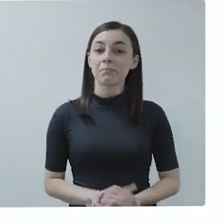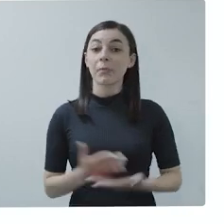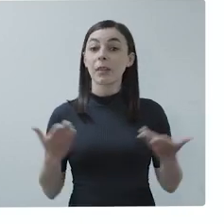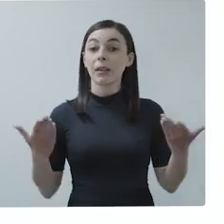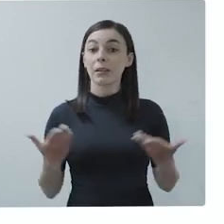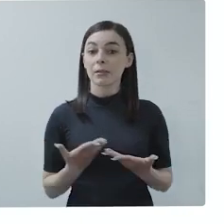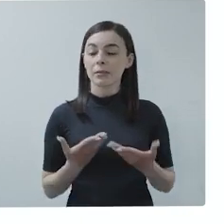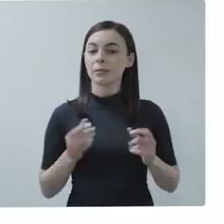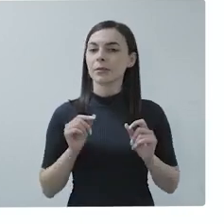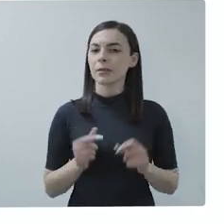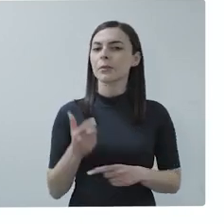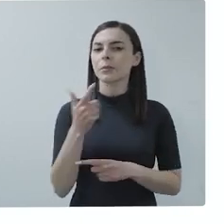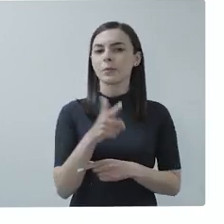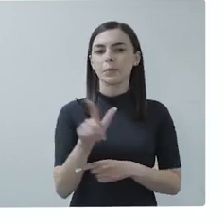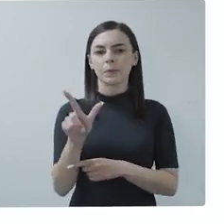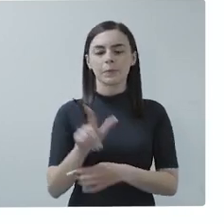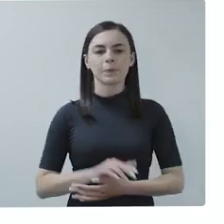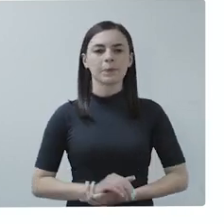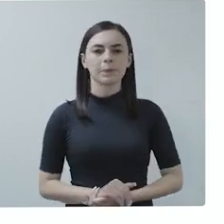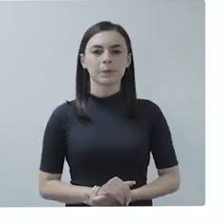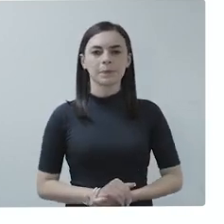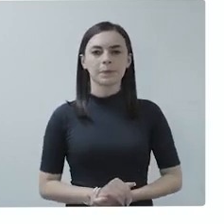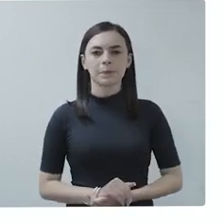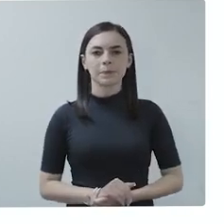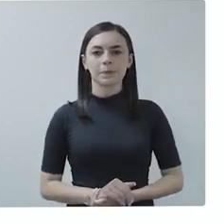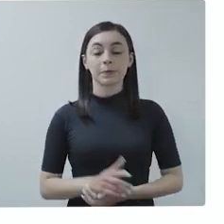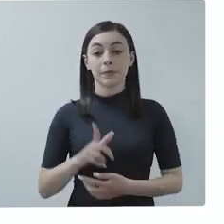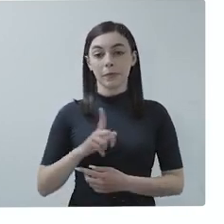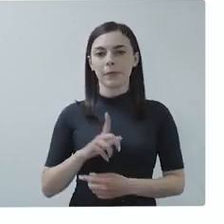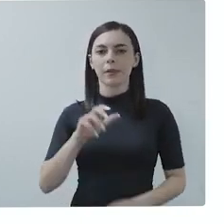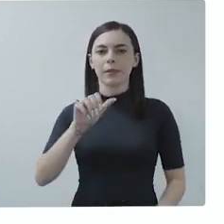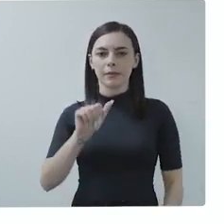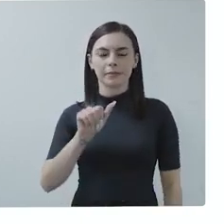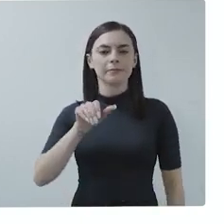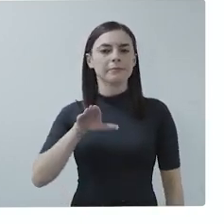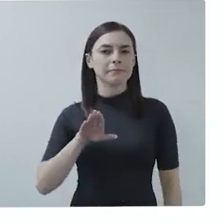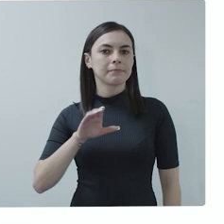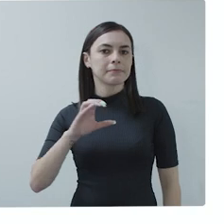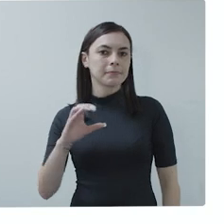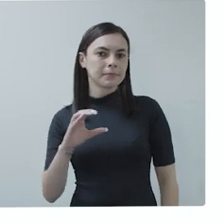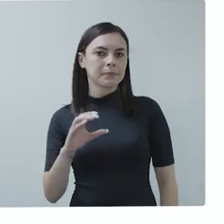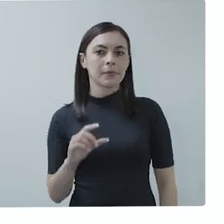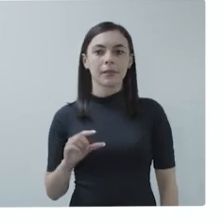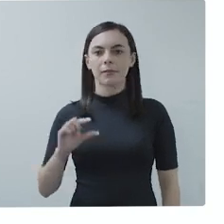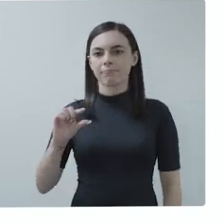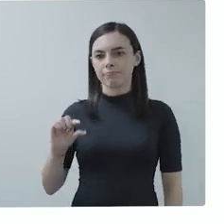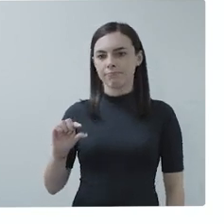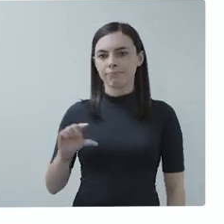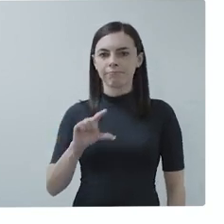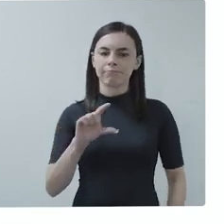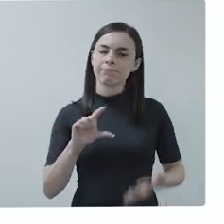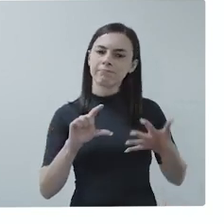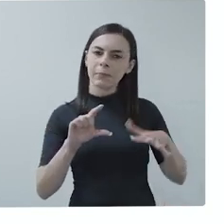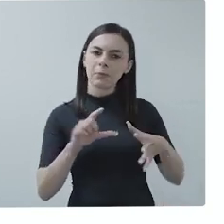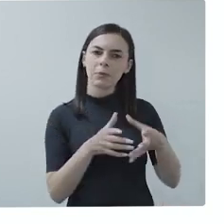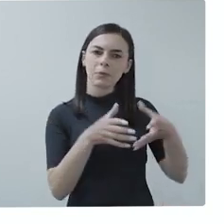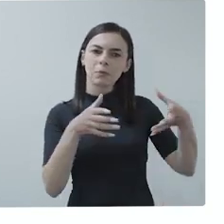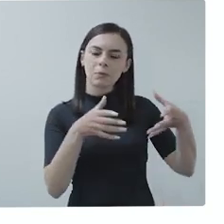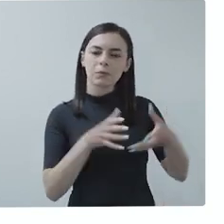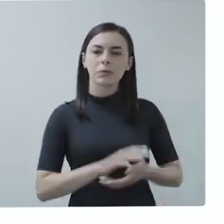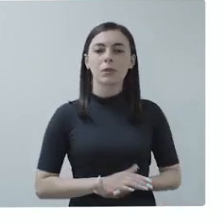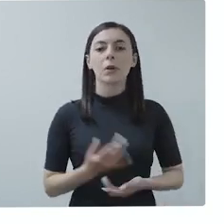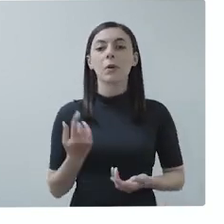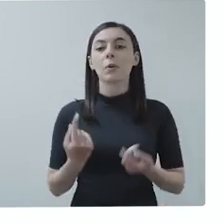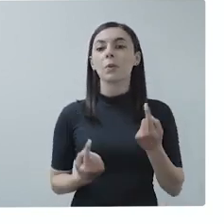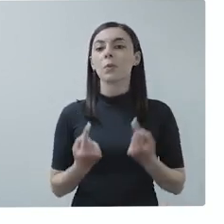Agora nós temos novamente a bola A, B e C. A pequena, a média e a grande. Eu quero saber qual que